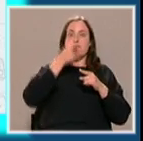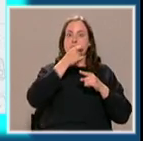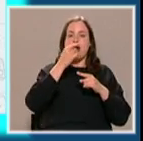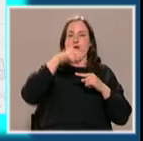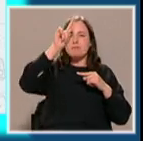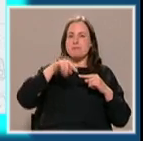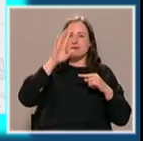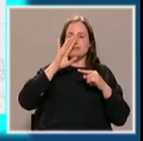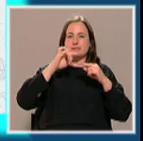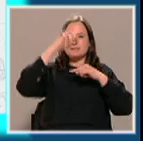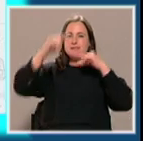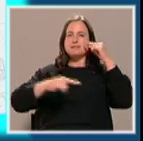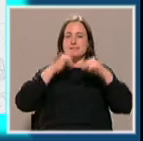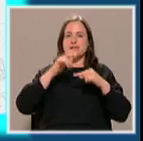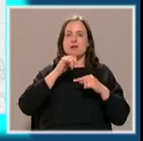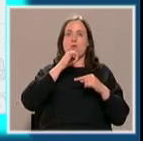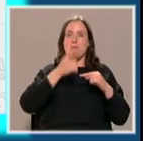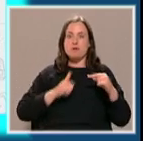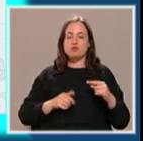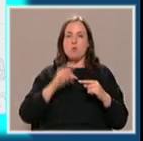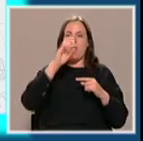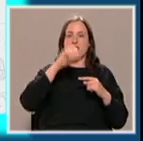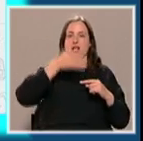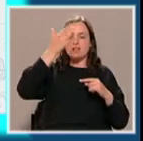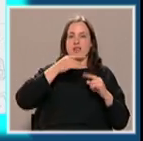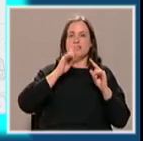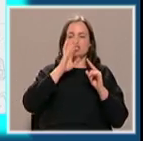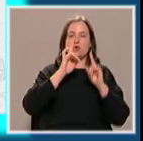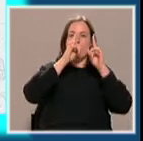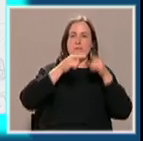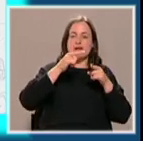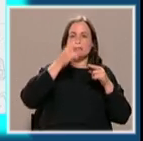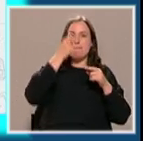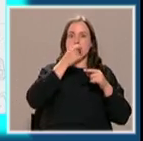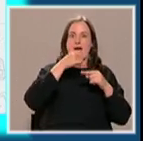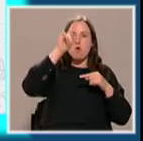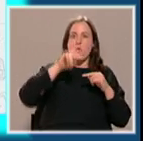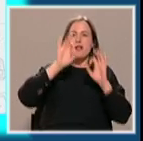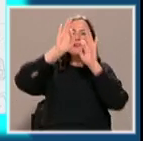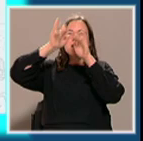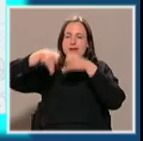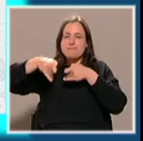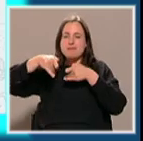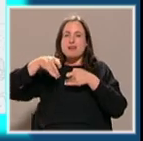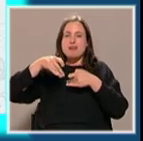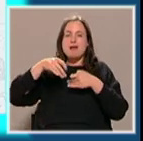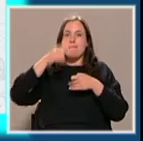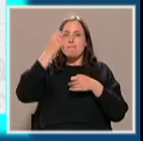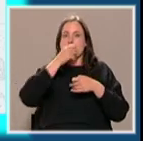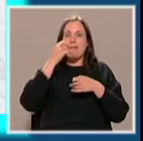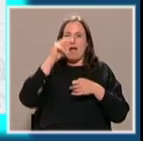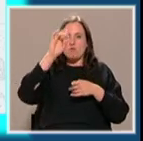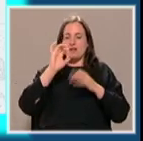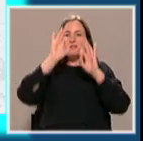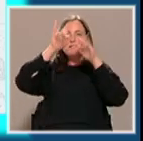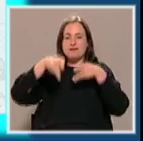ciclo menstrual de 30 dias, iniciando a 1 de maio, vai terminar a 30 de maio,